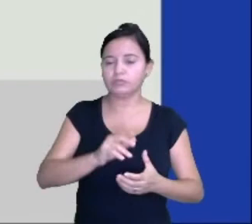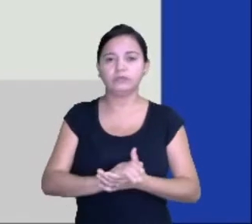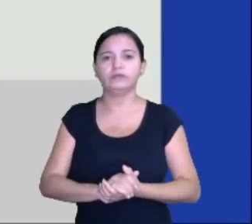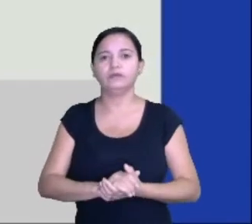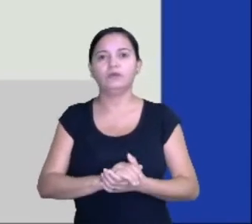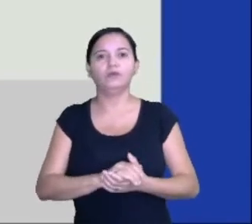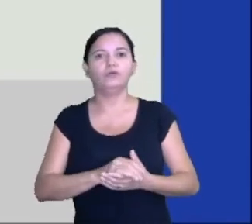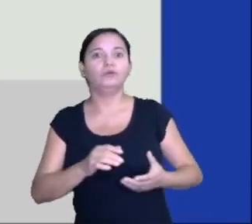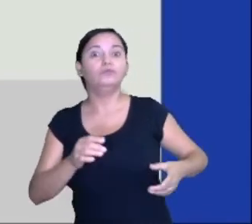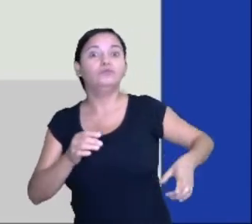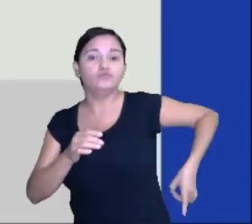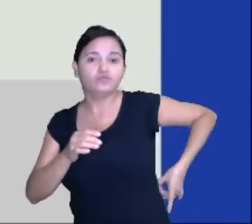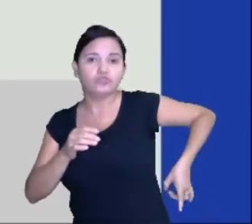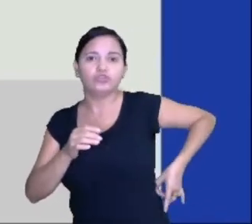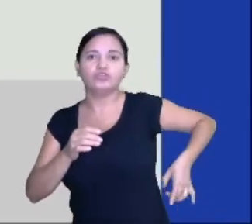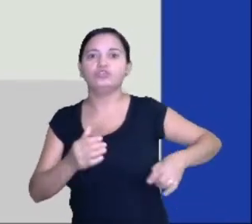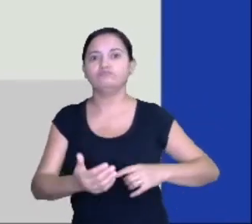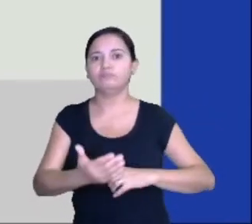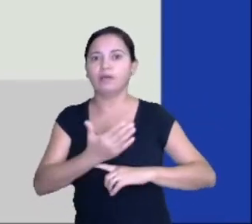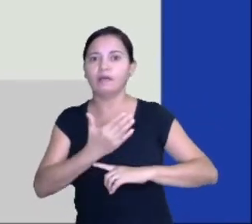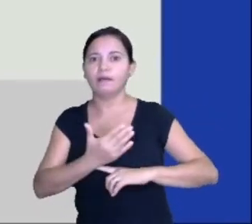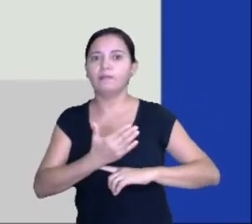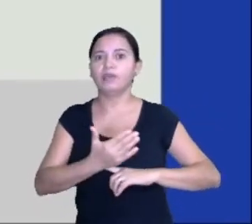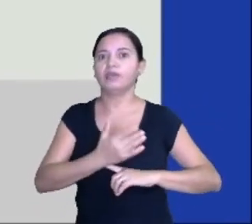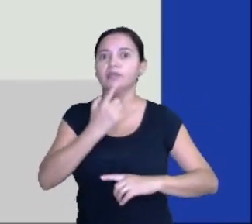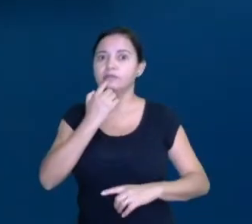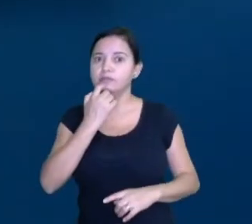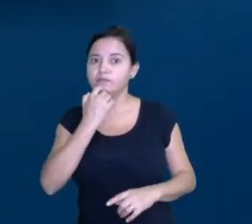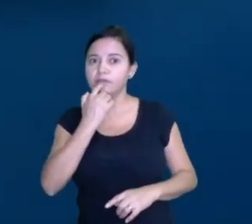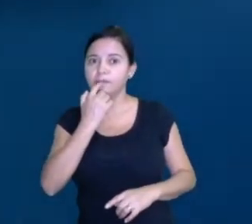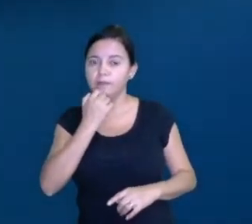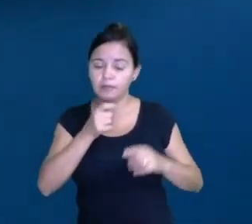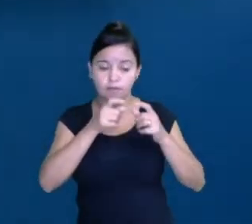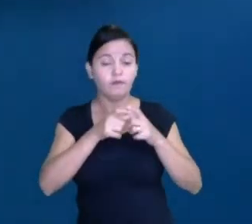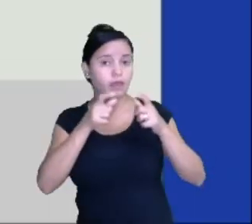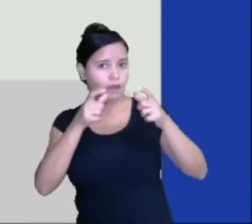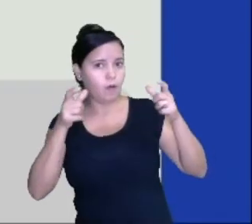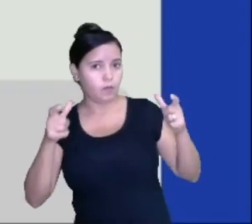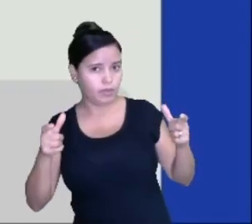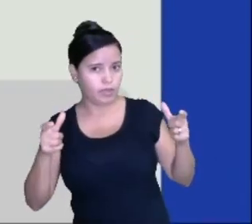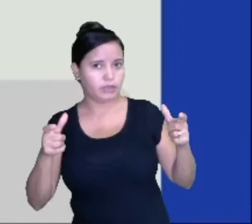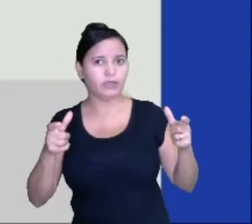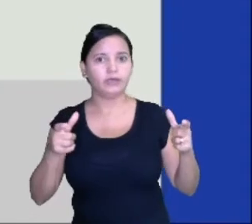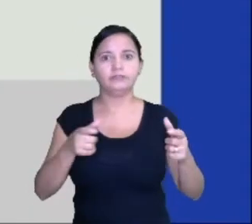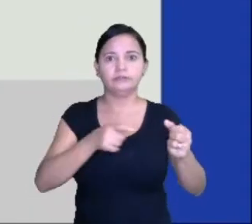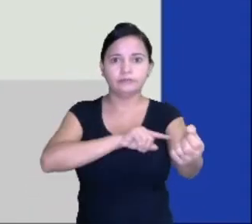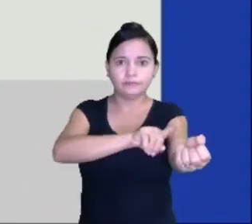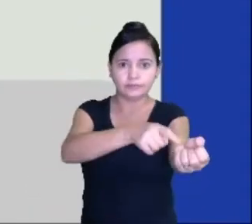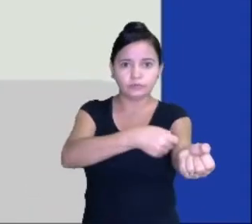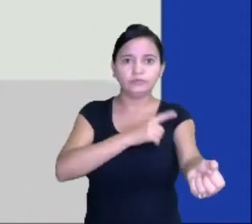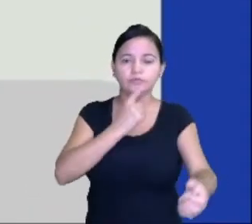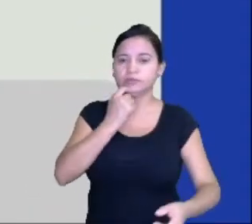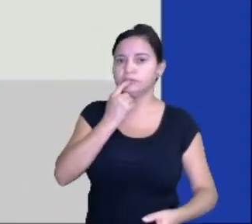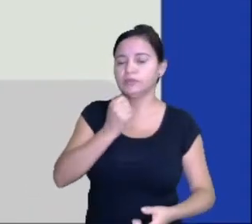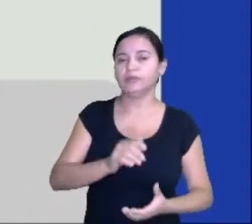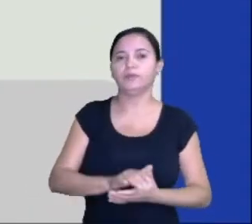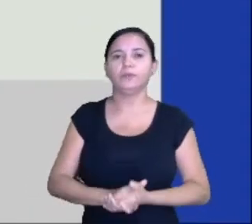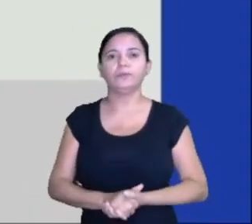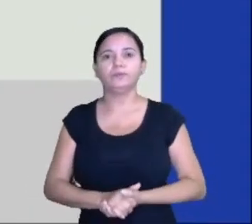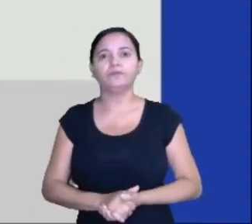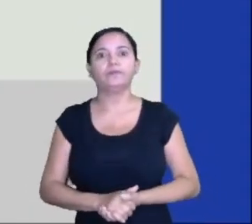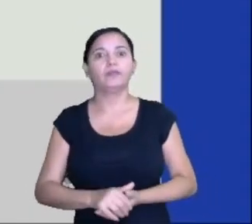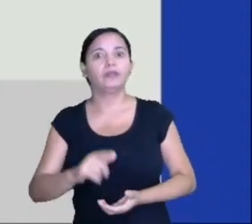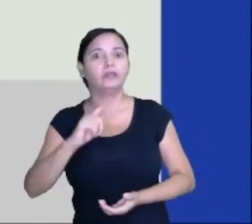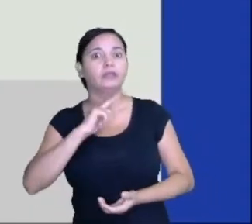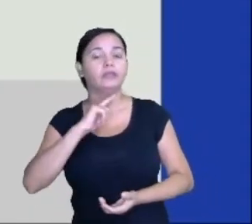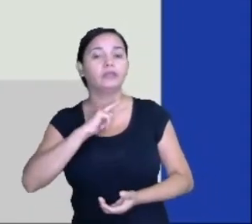de eritropoetina, né? Células vermelhas do sangue, ou seja, o cara aumenta, né, a sua oferta de células vermelhas do sangue. E ali, ó, acentua